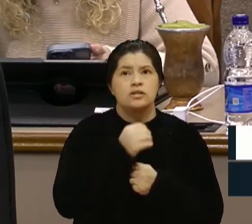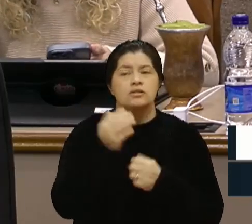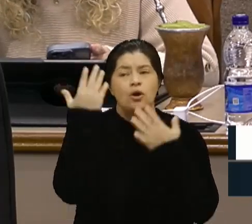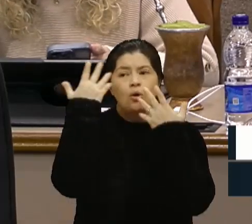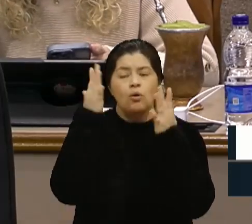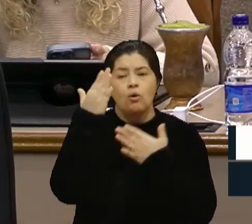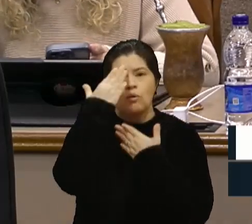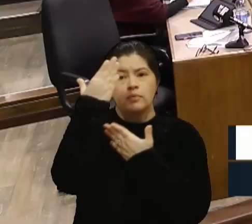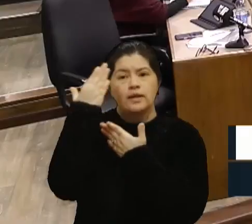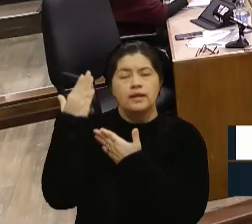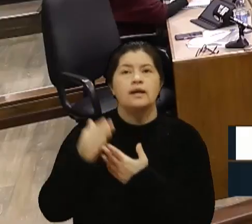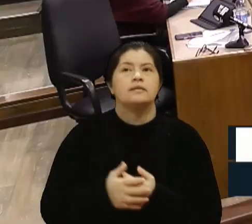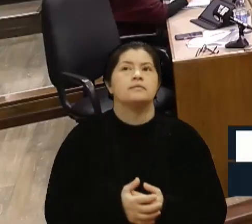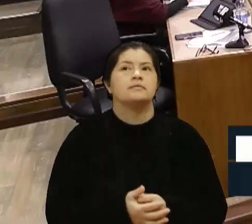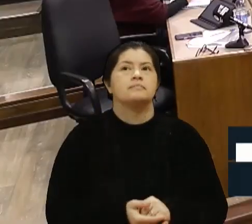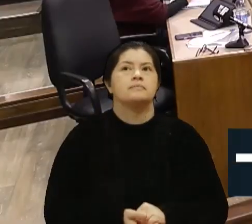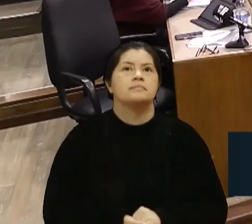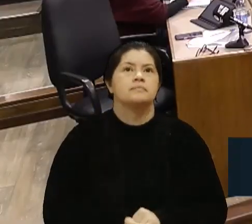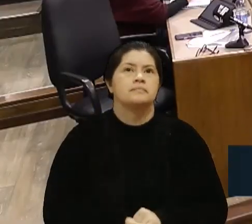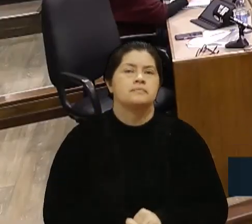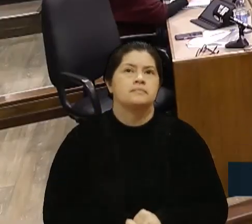Era isso, senhora presidente.